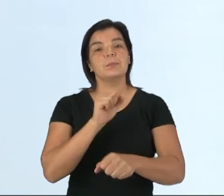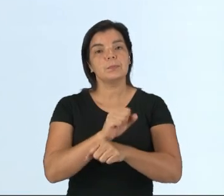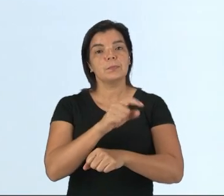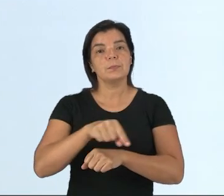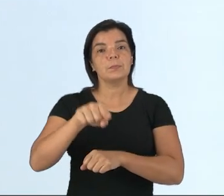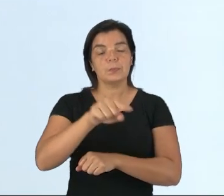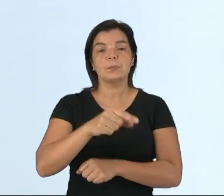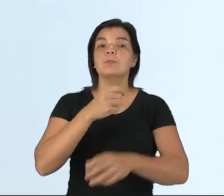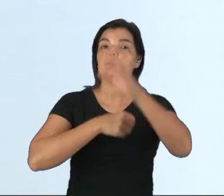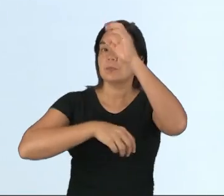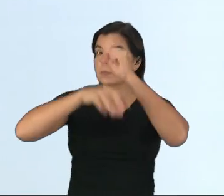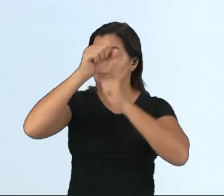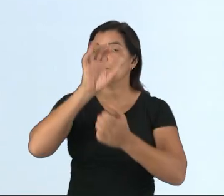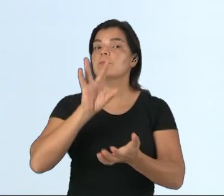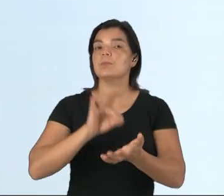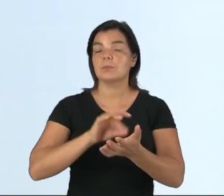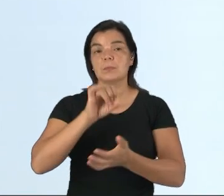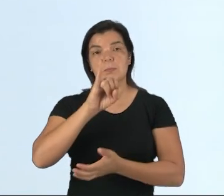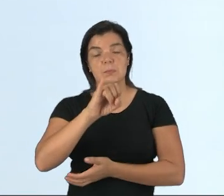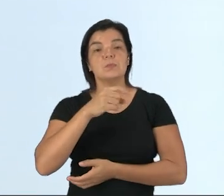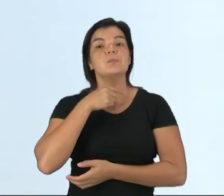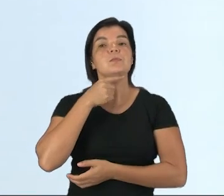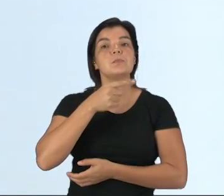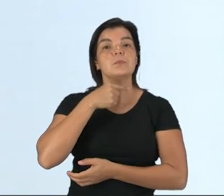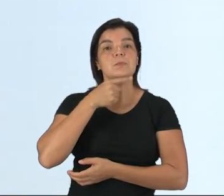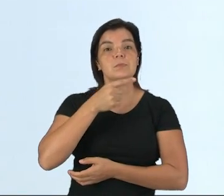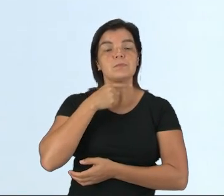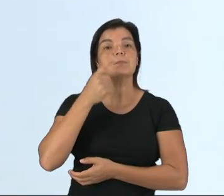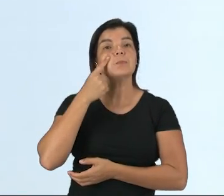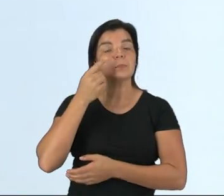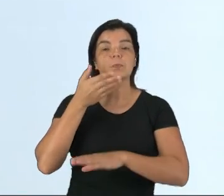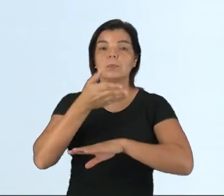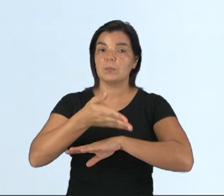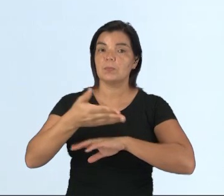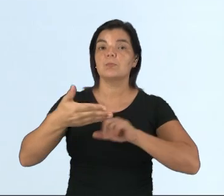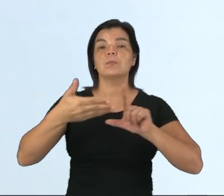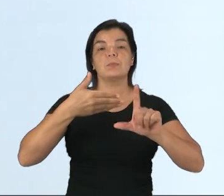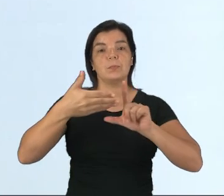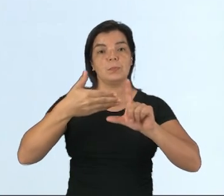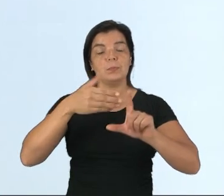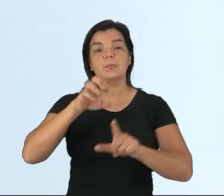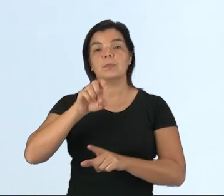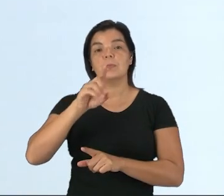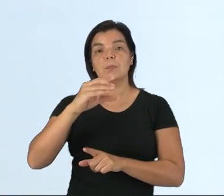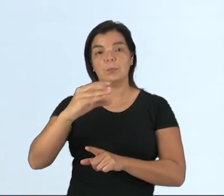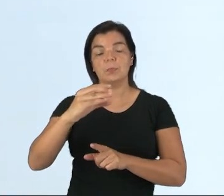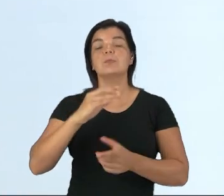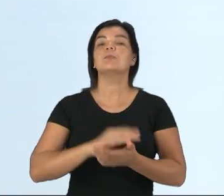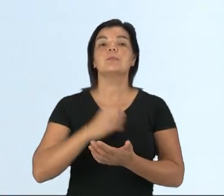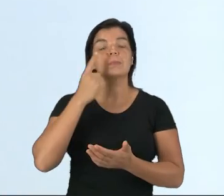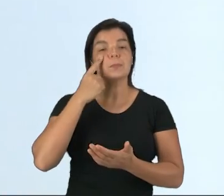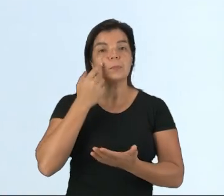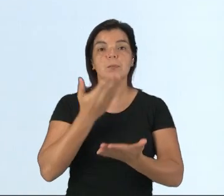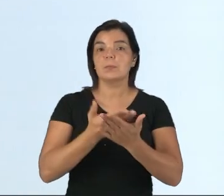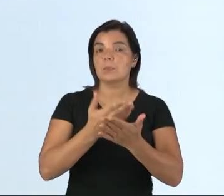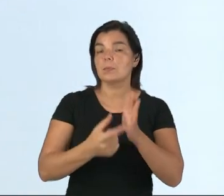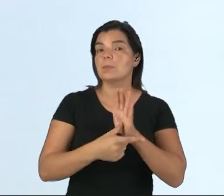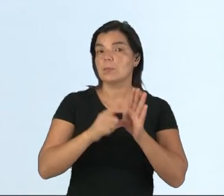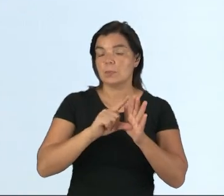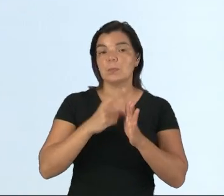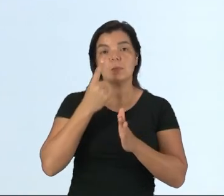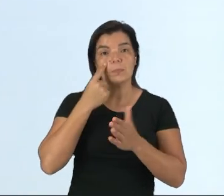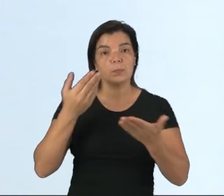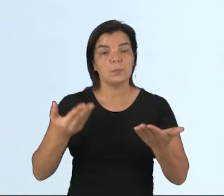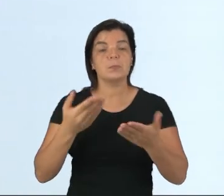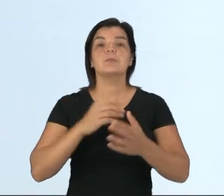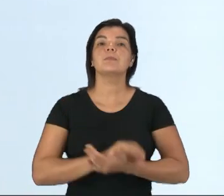vocês tenham aprendido. Caso vocês ainda tenham dúvidas, revisitem a aula anterior e essa, para reforçar aquilo que vocês viram,